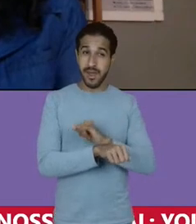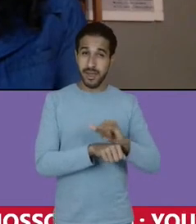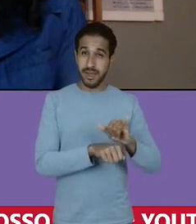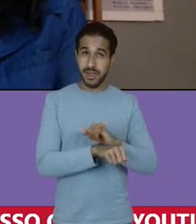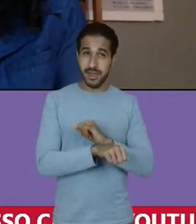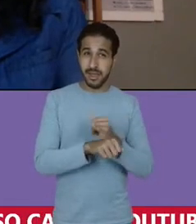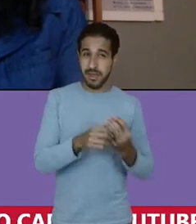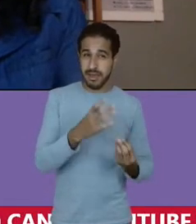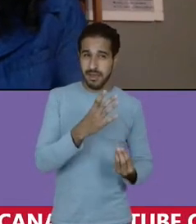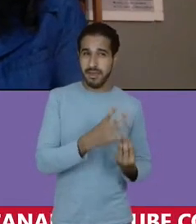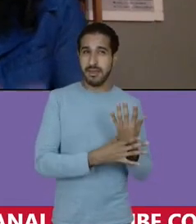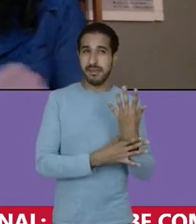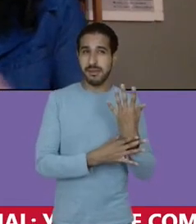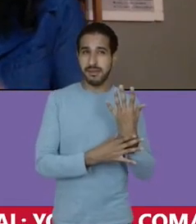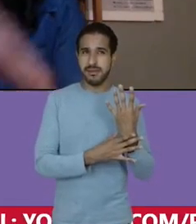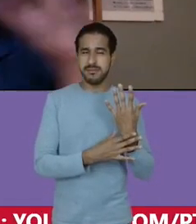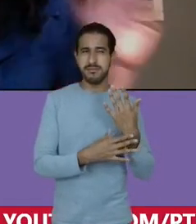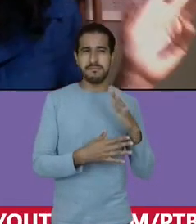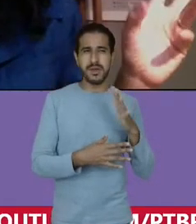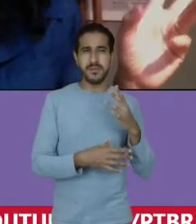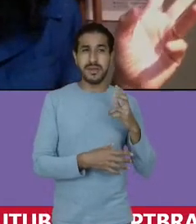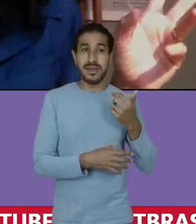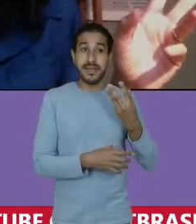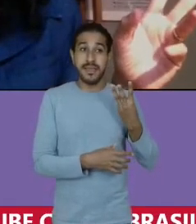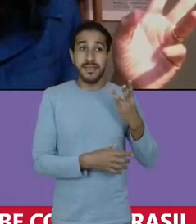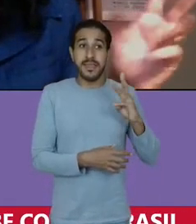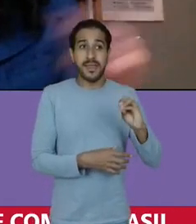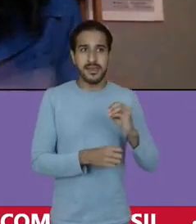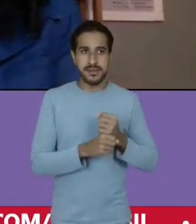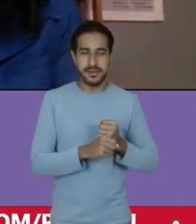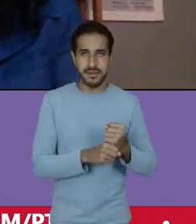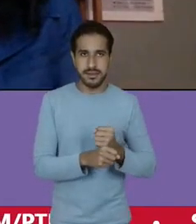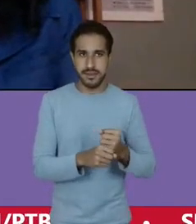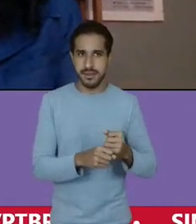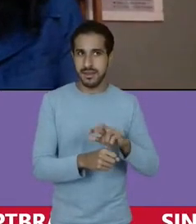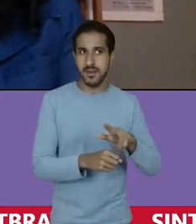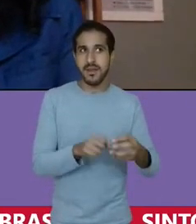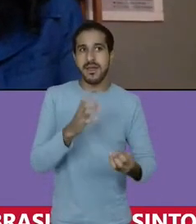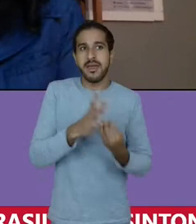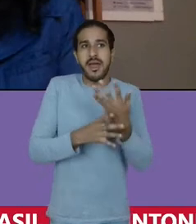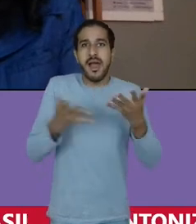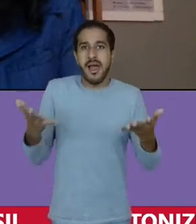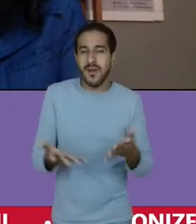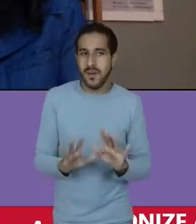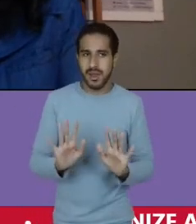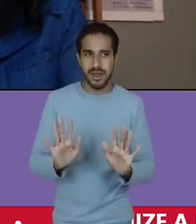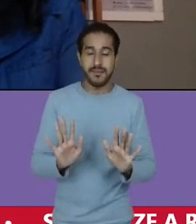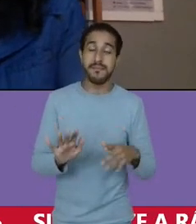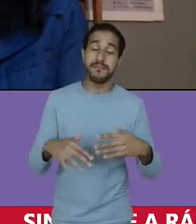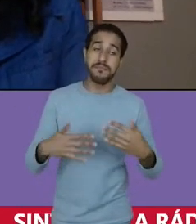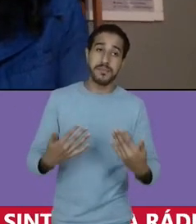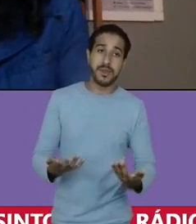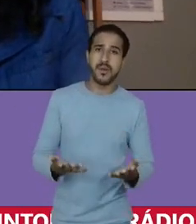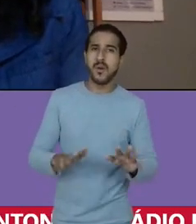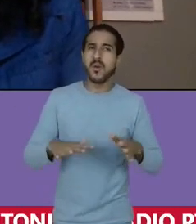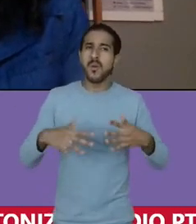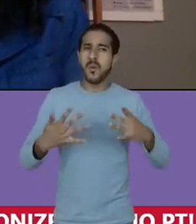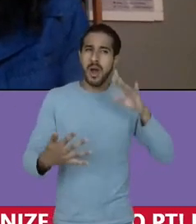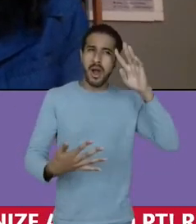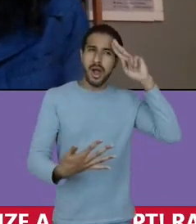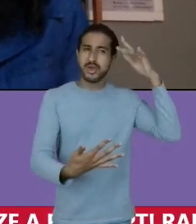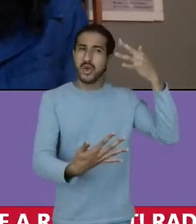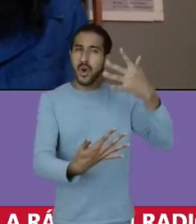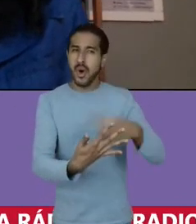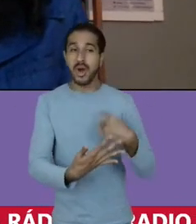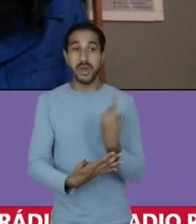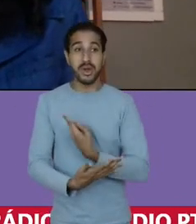estratégia criada há mais de 30 anos. Isso não foi criado agora. Então, assim, qual é a história do